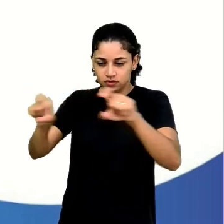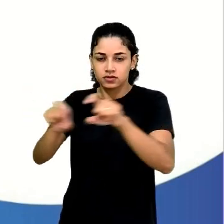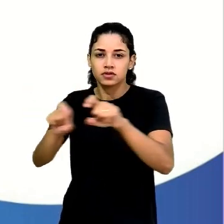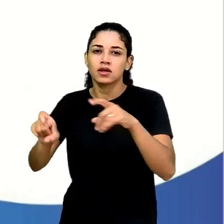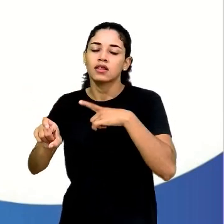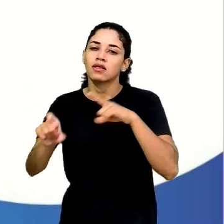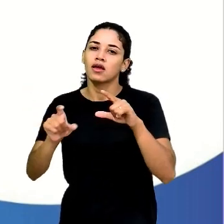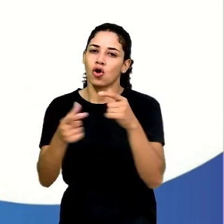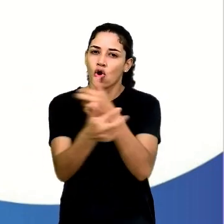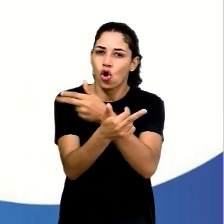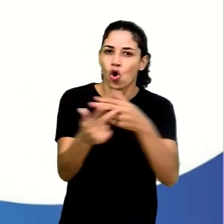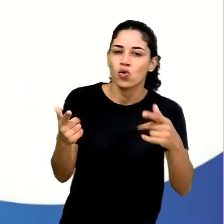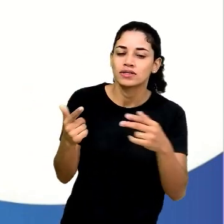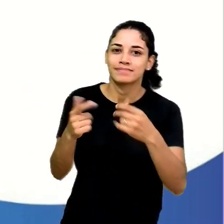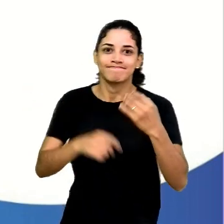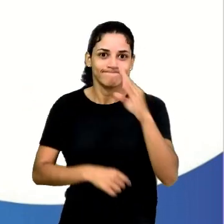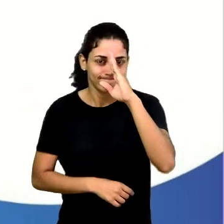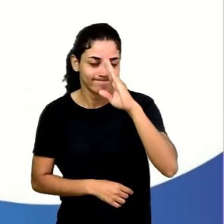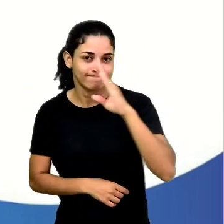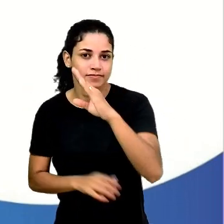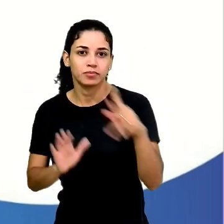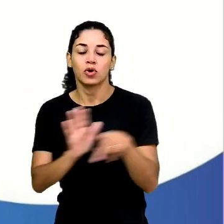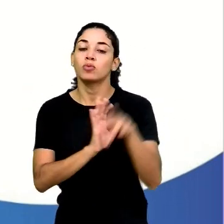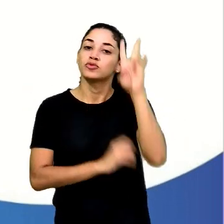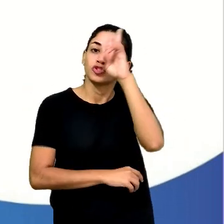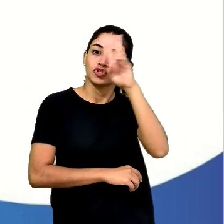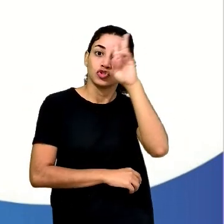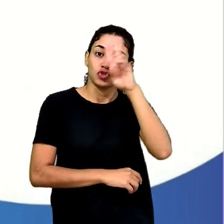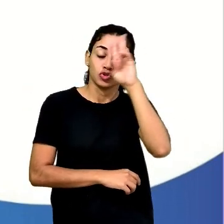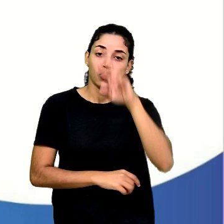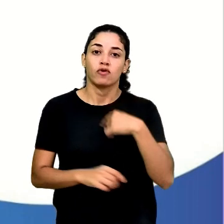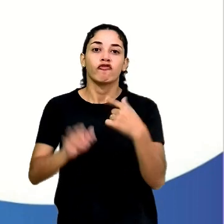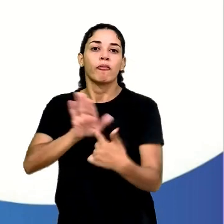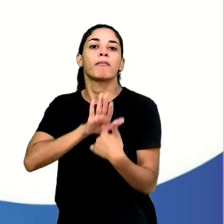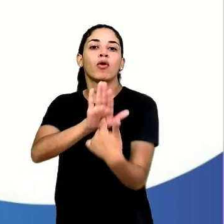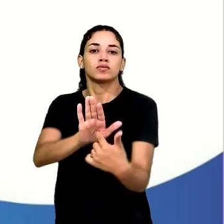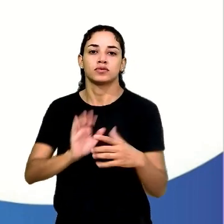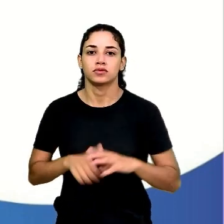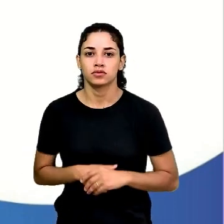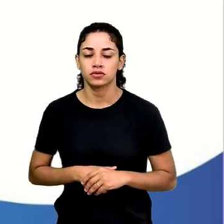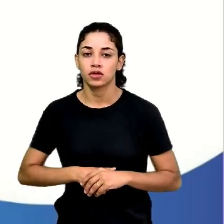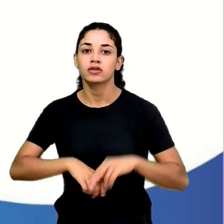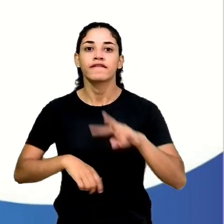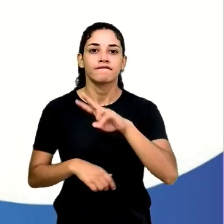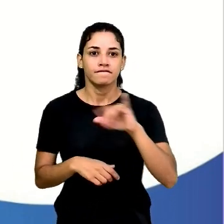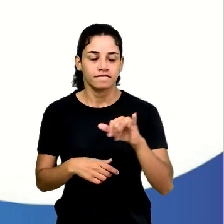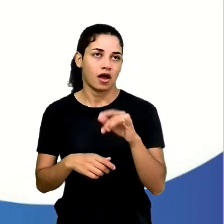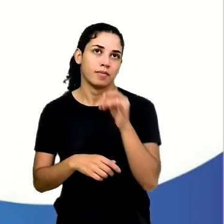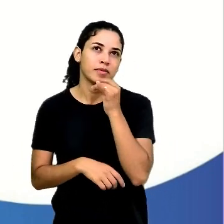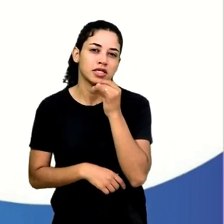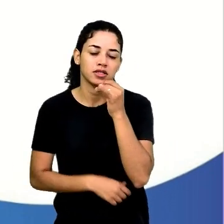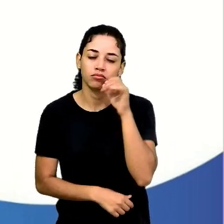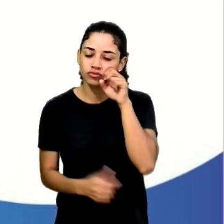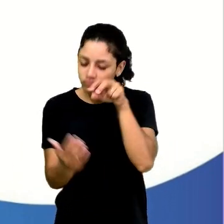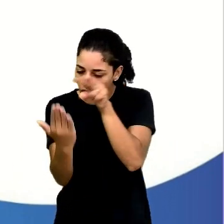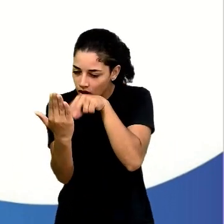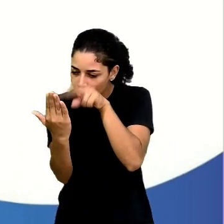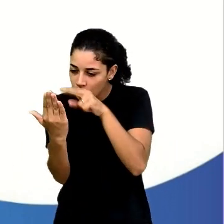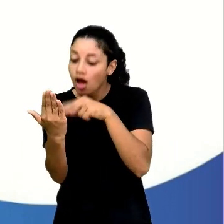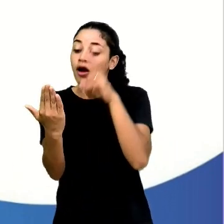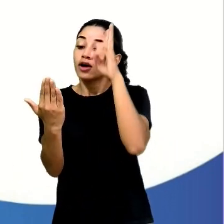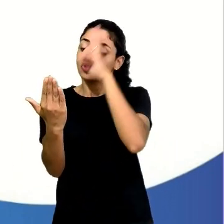os elementos essenciais da história são apresentados, ou seja, vai situar você naquela